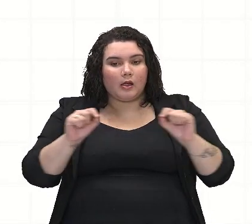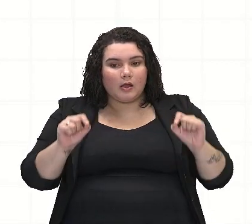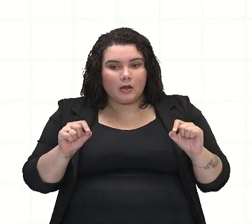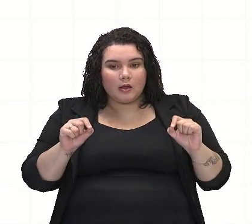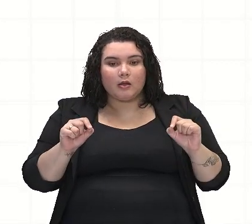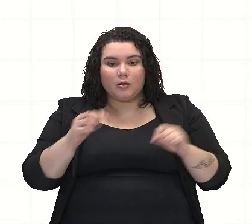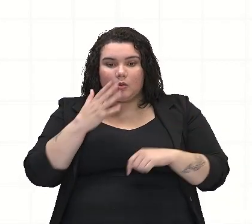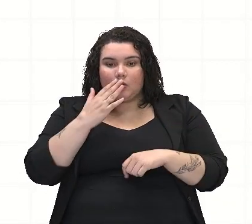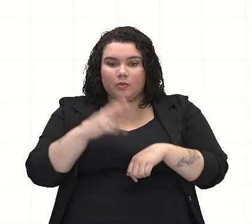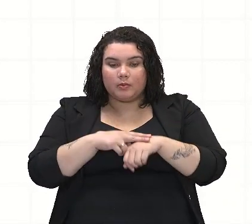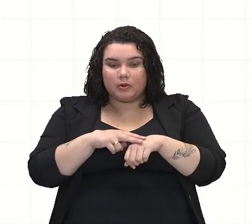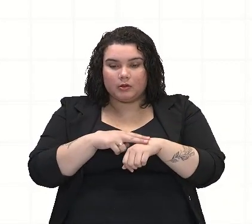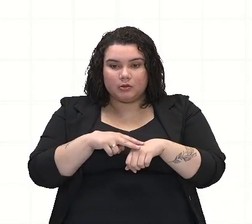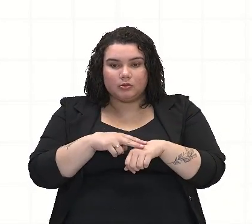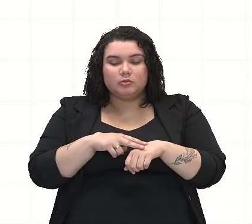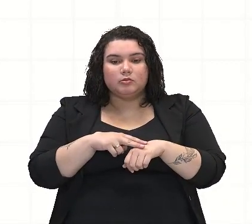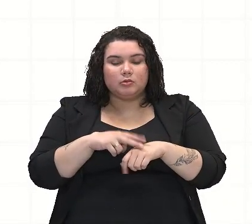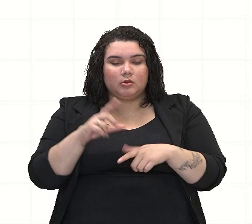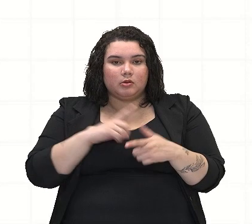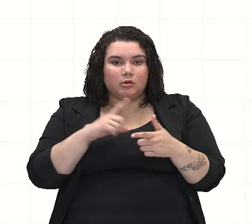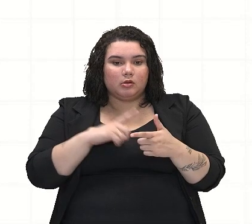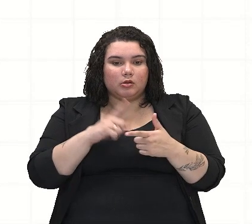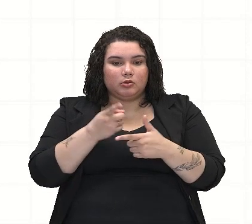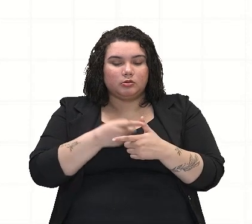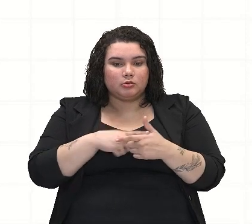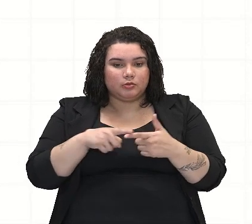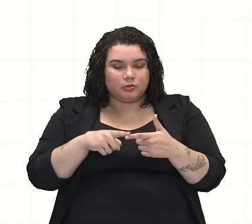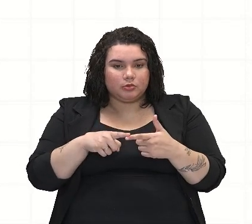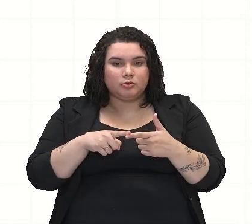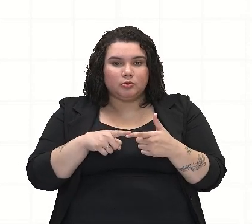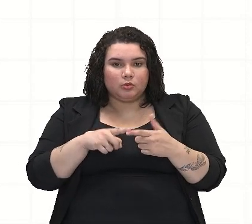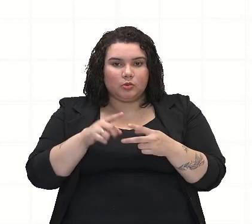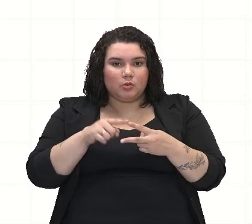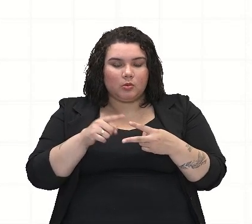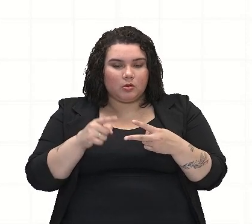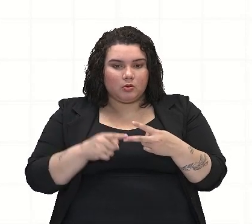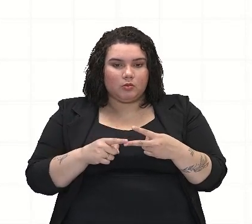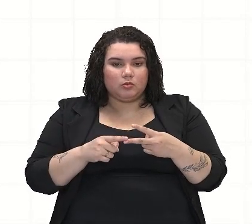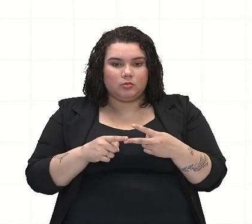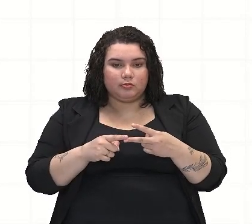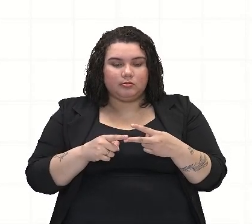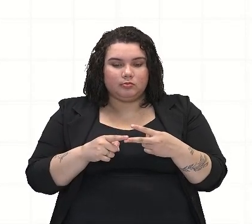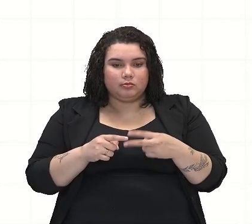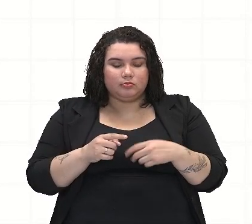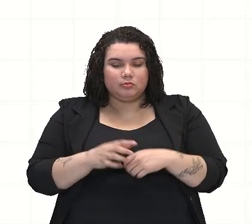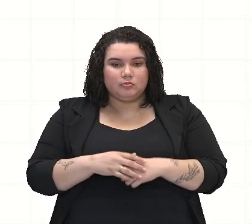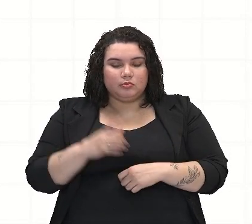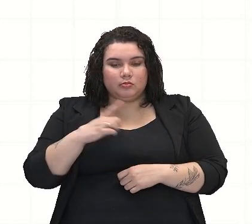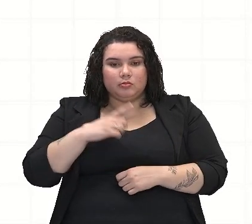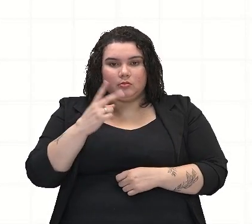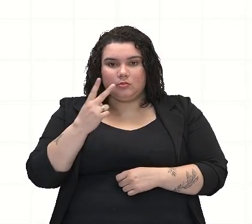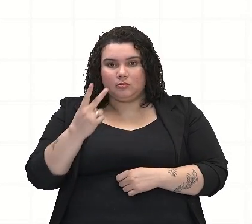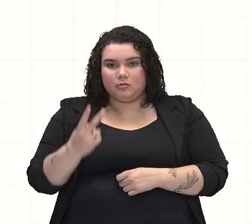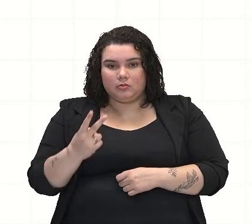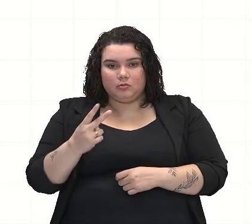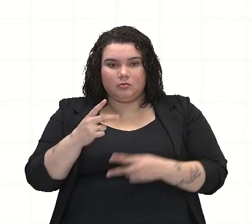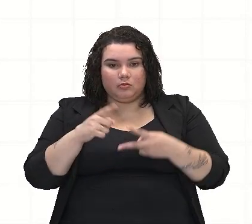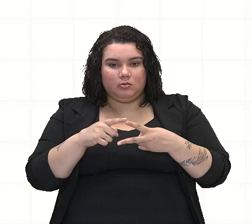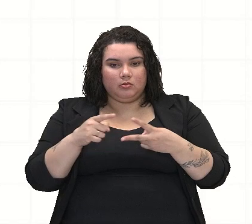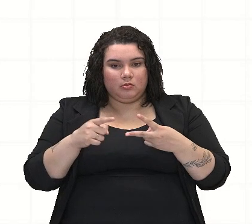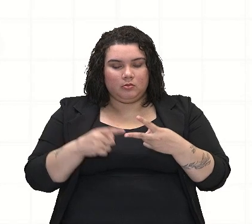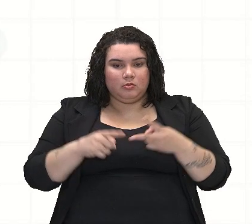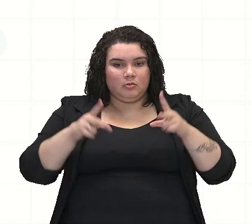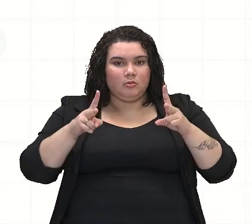verde, ela divide o ângulo formado aqui entre as duas semirretas em dois